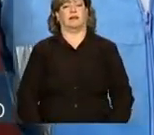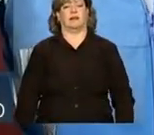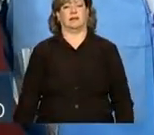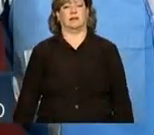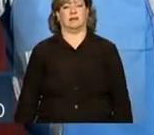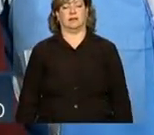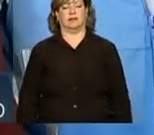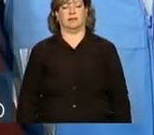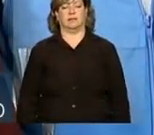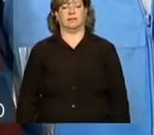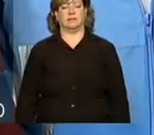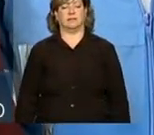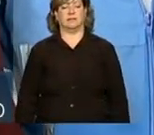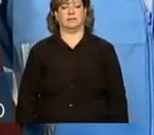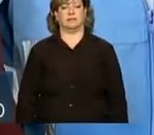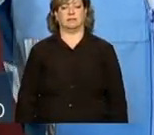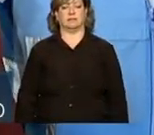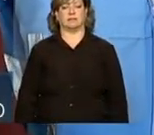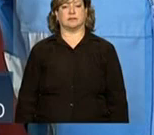mais.